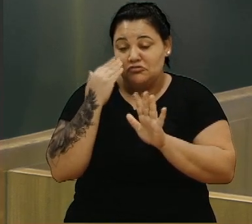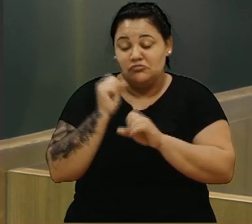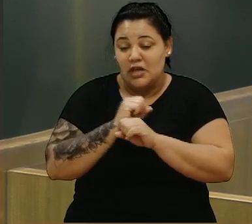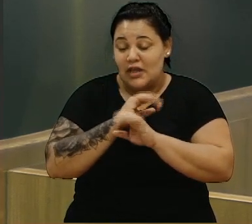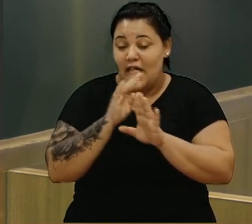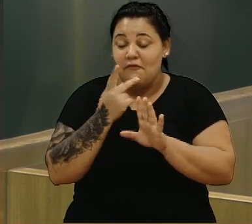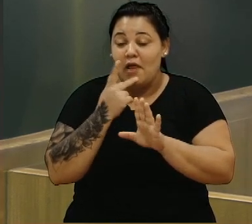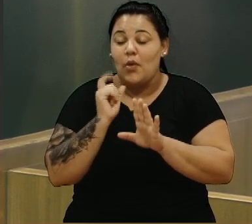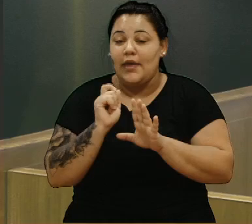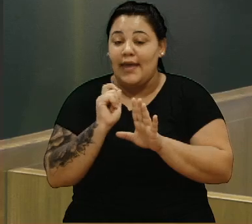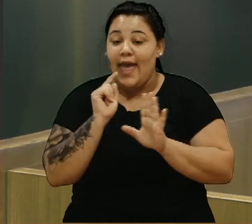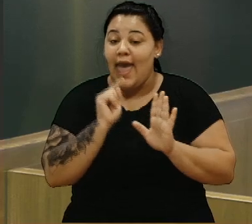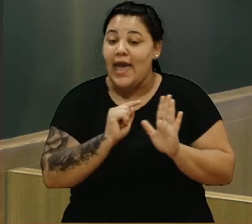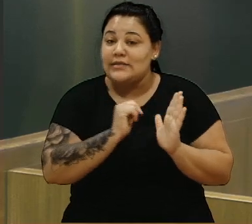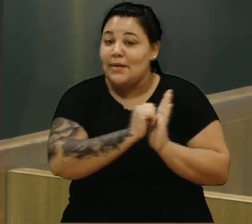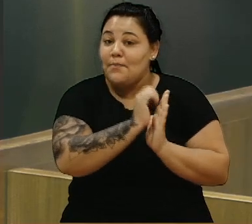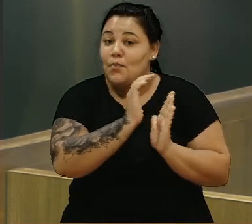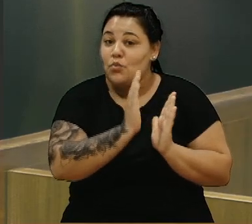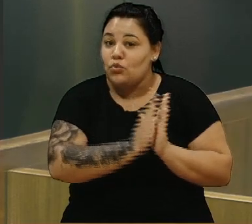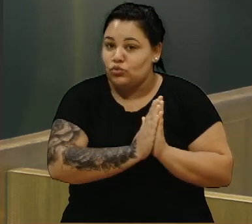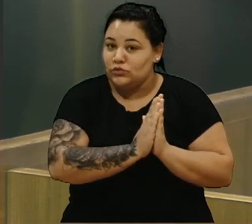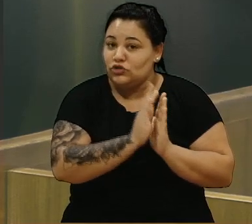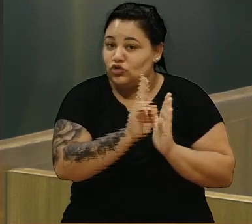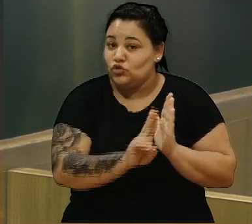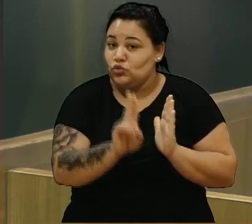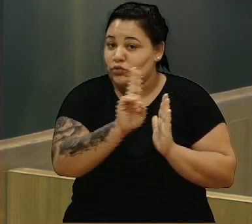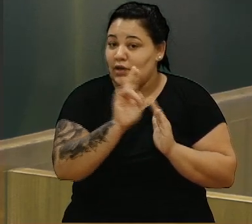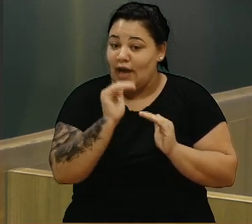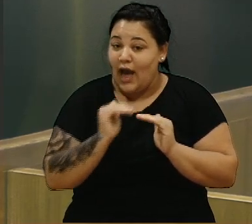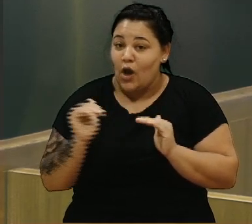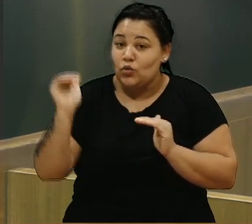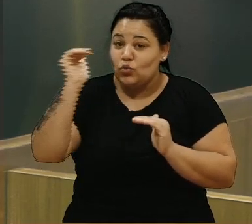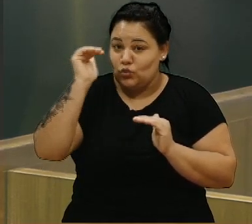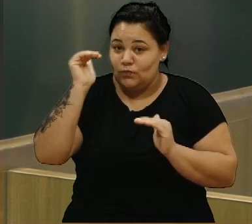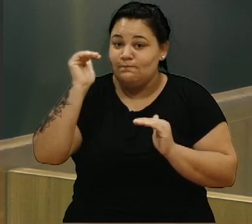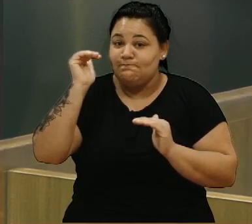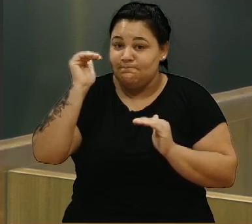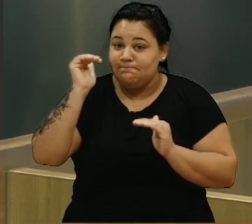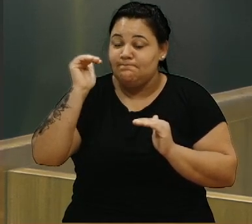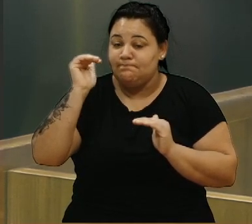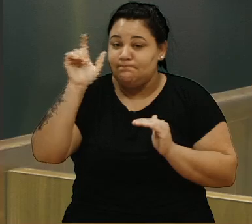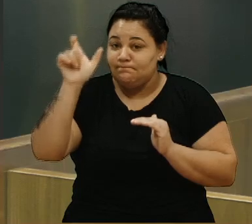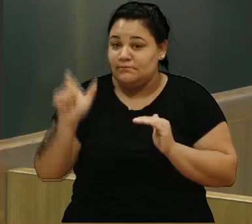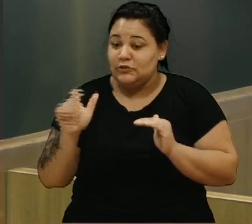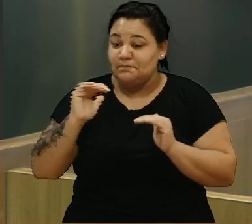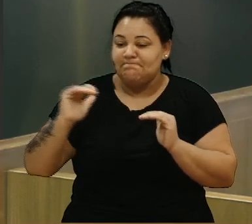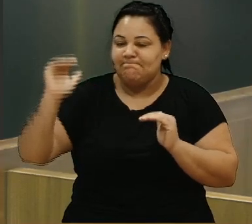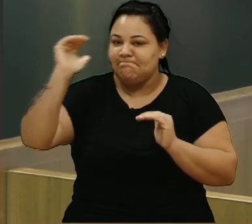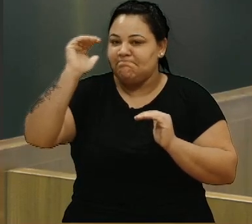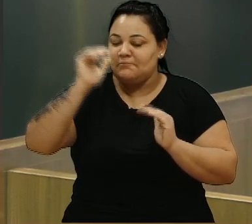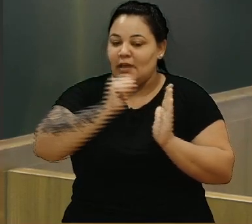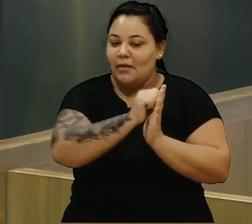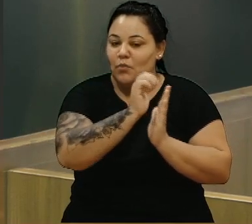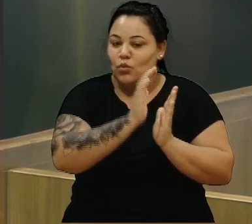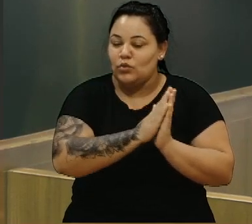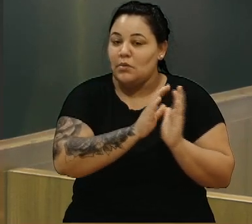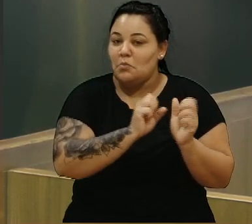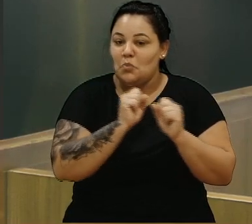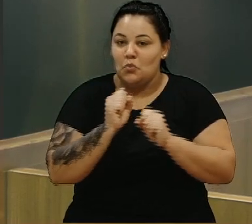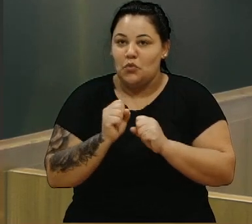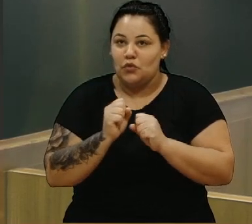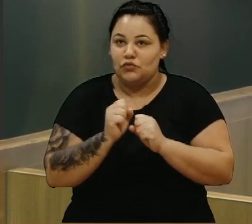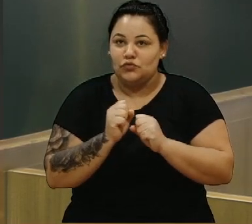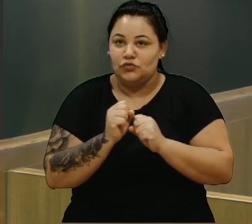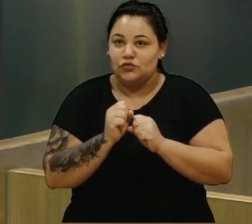multa se aplica às autoridades, como eu li aqui. A multa pode ser aplicada a